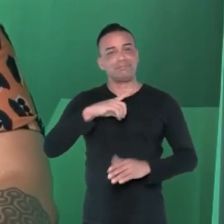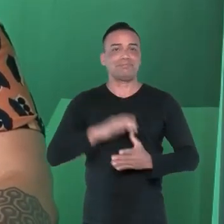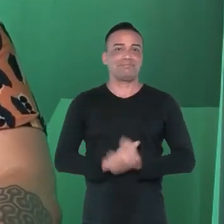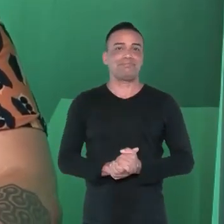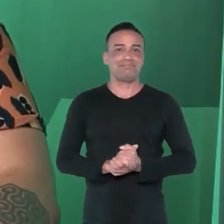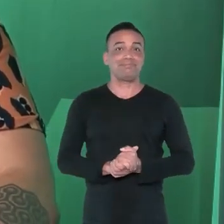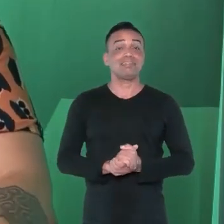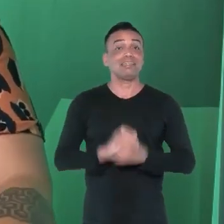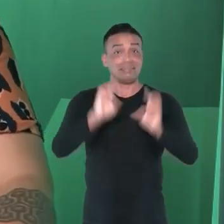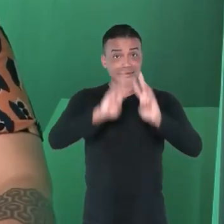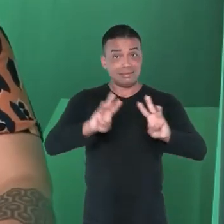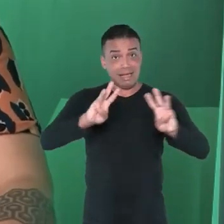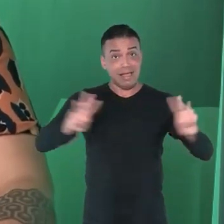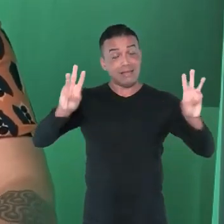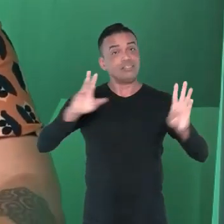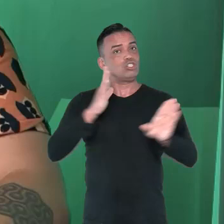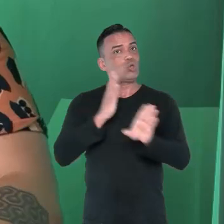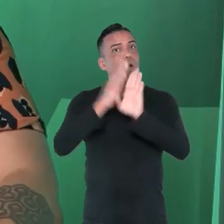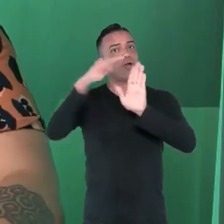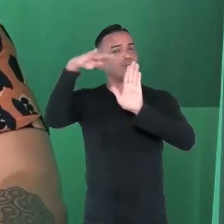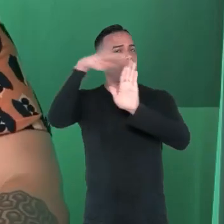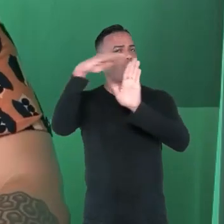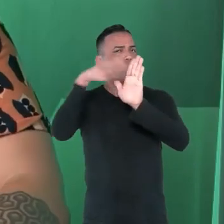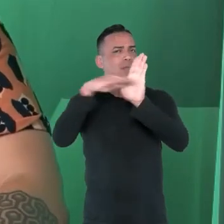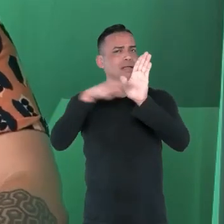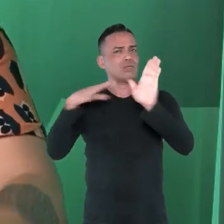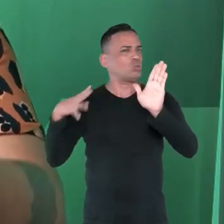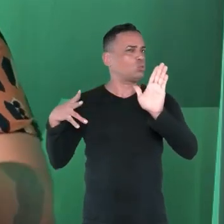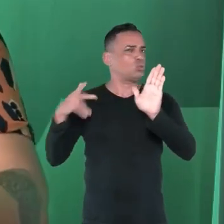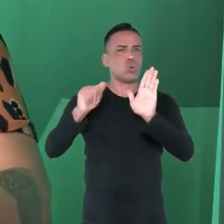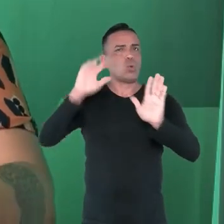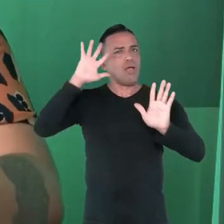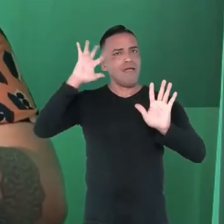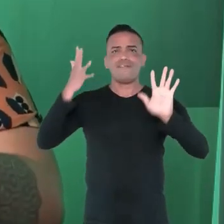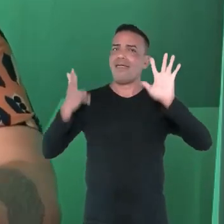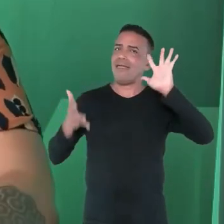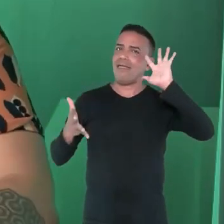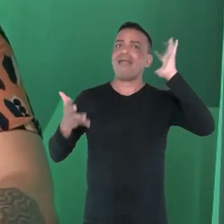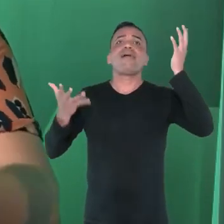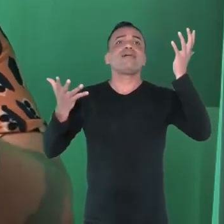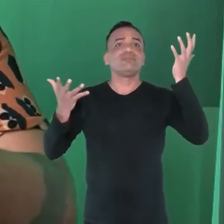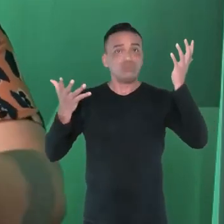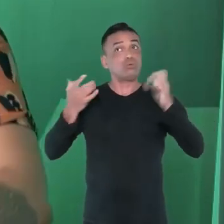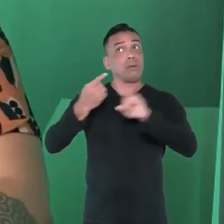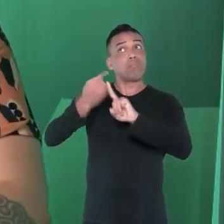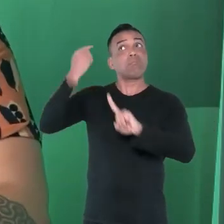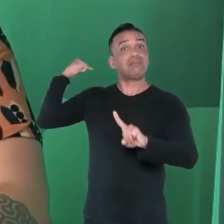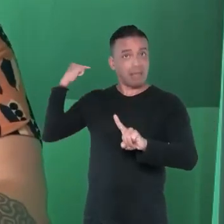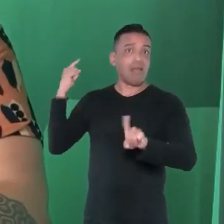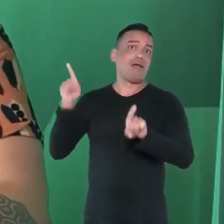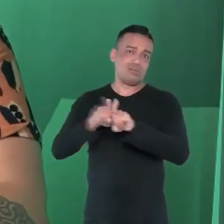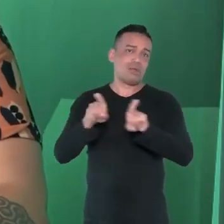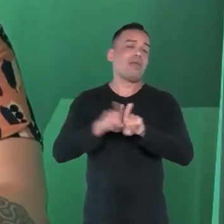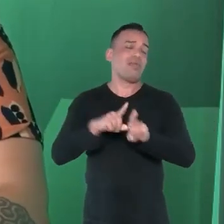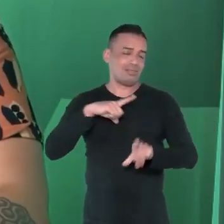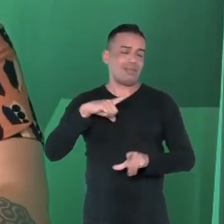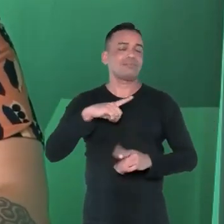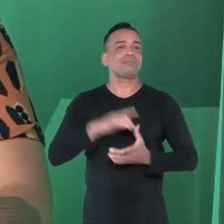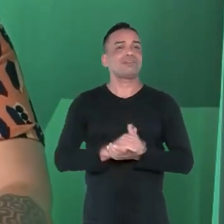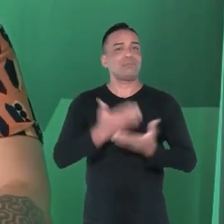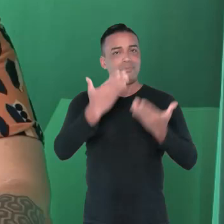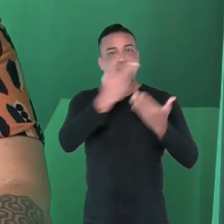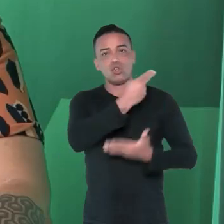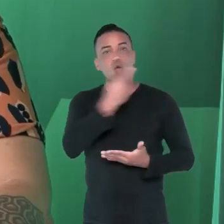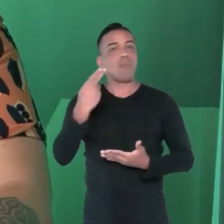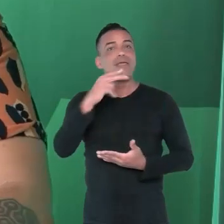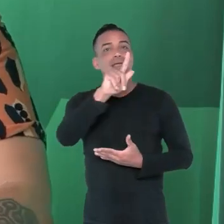sempreumpapo.com.br. No site você encontra toda a nossa programação de próximos eventos e dos eventos que já aconteceram. Meu